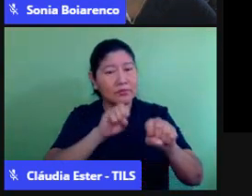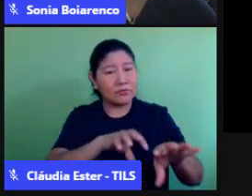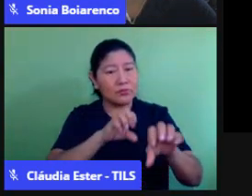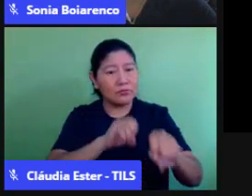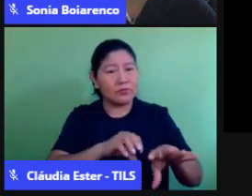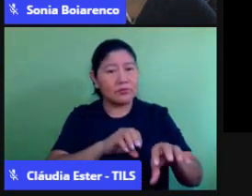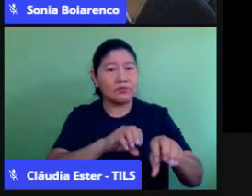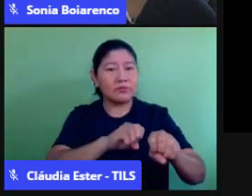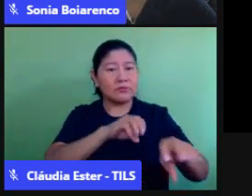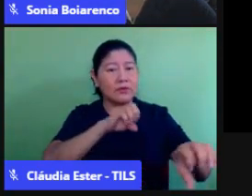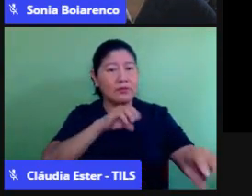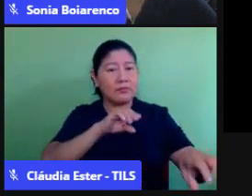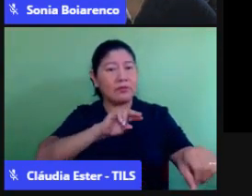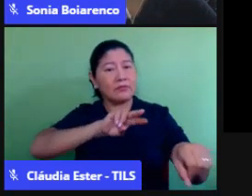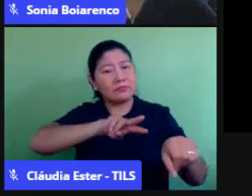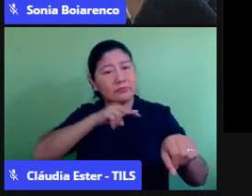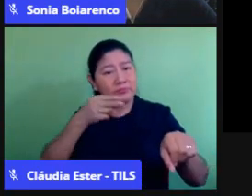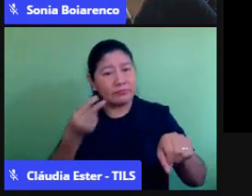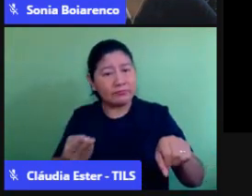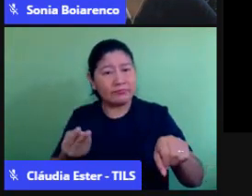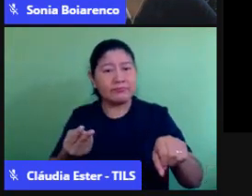ensino híbrido.